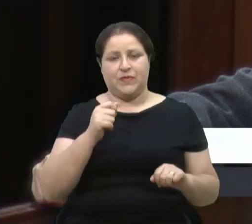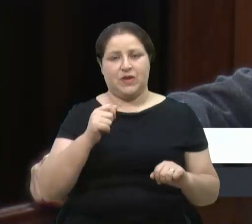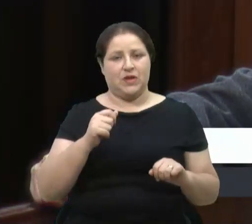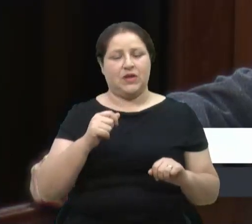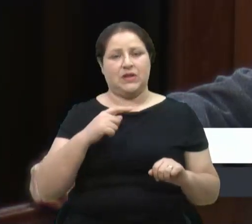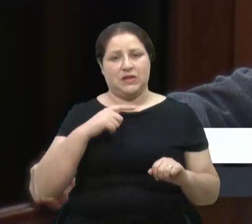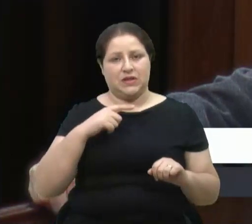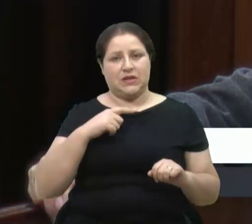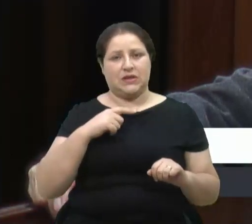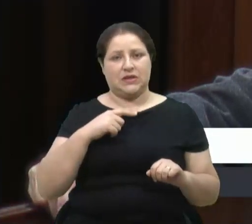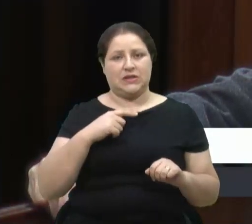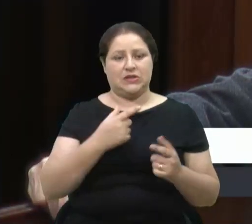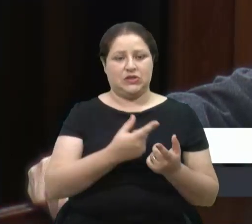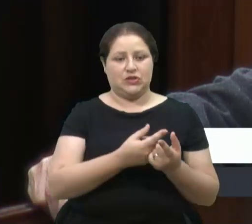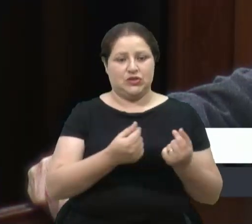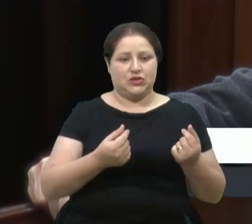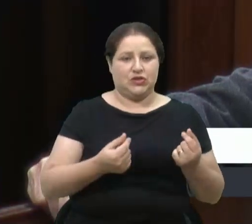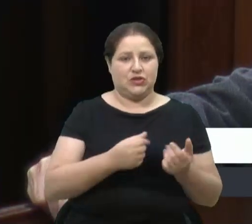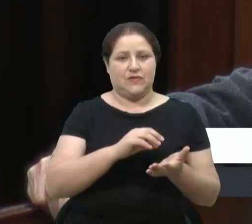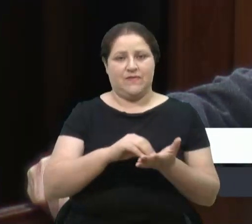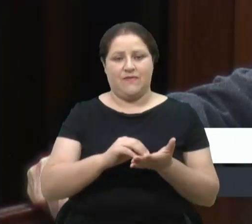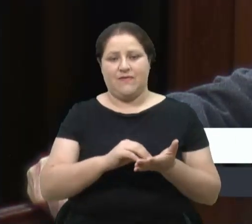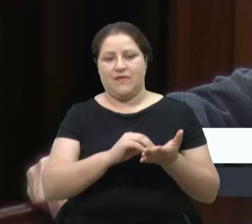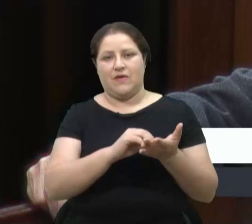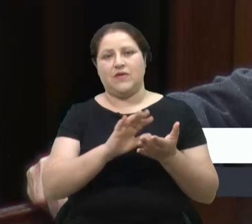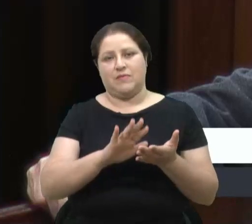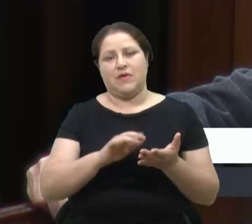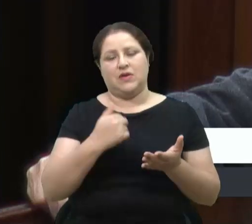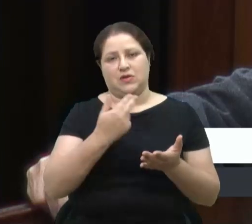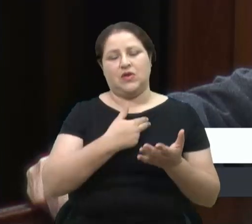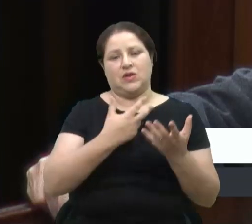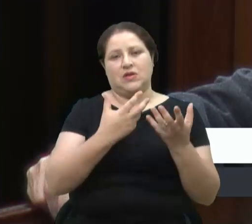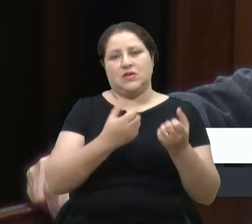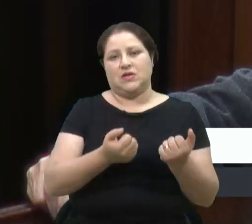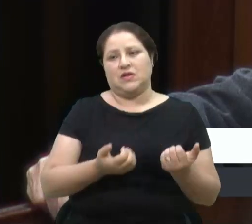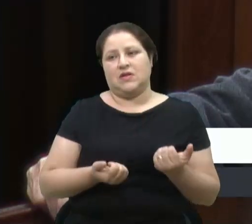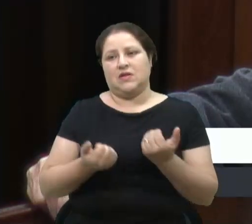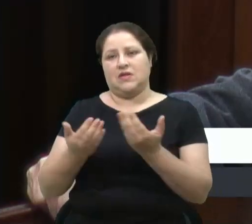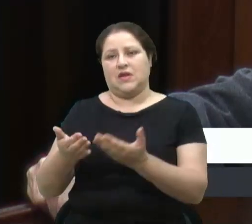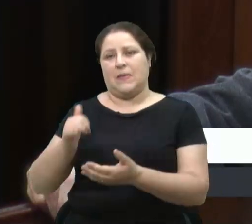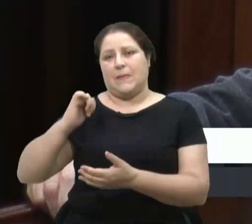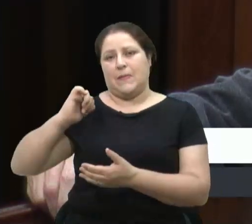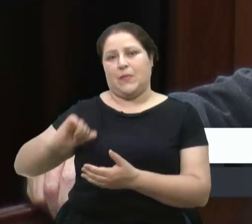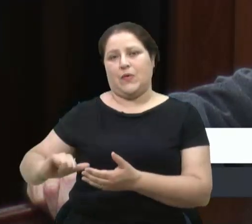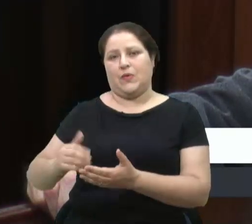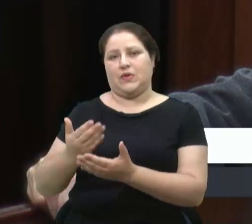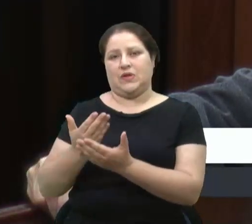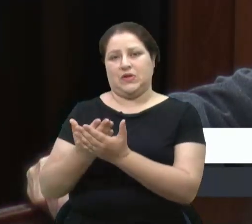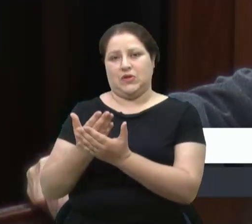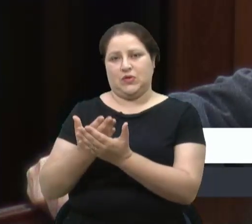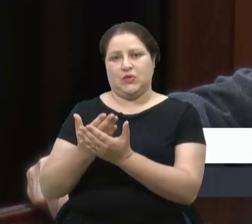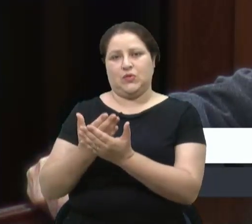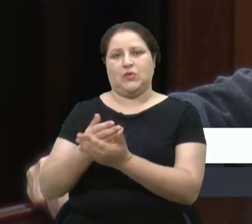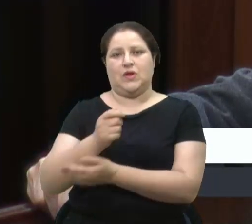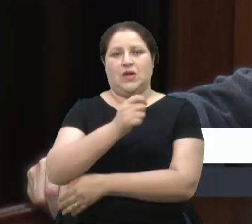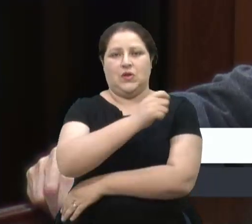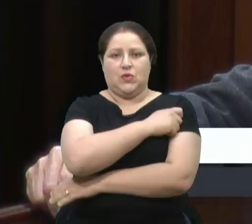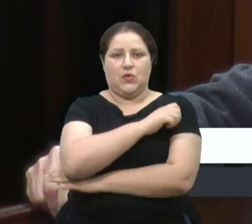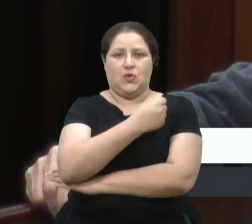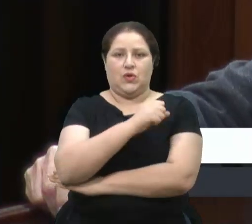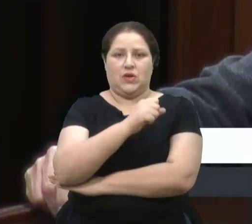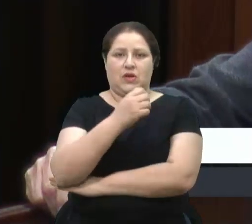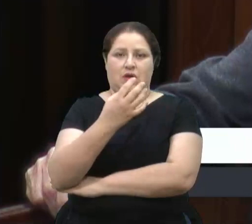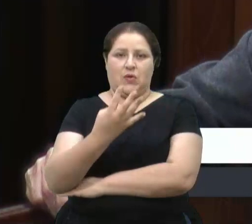que encontramos o município a gente não hesitou em liberar as bolsas de estudo para esses 84 jovens Caxias